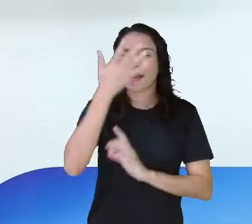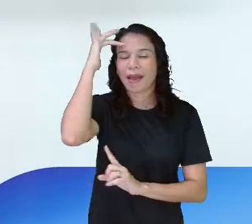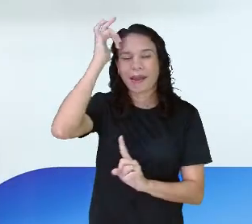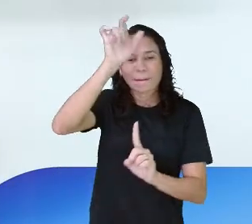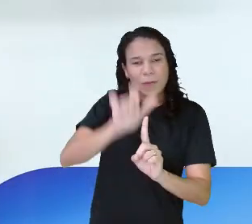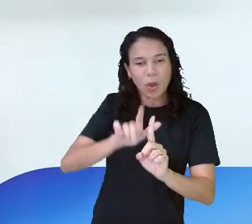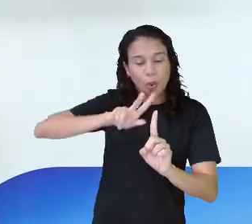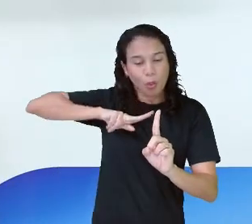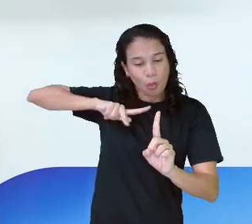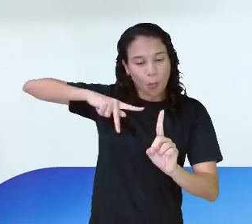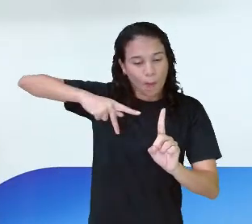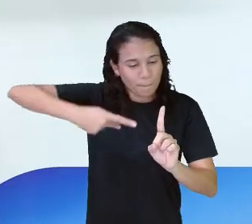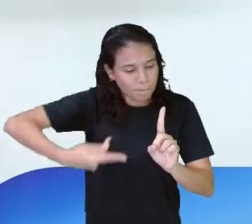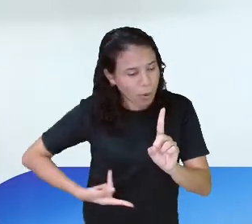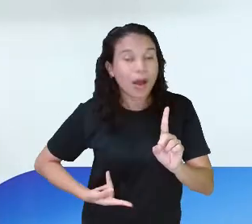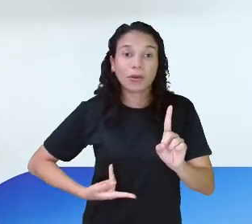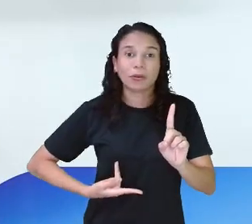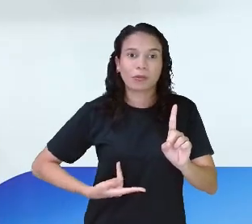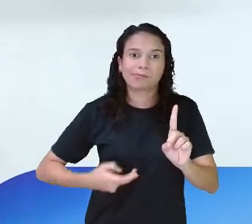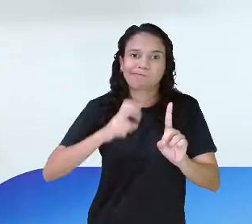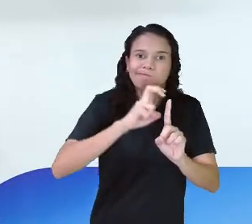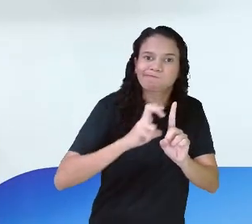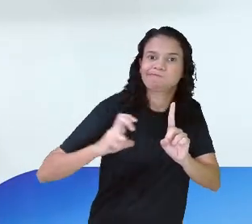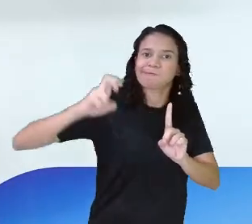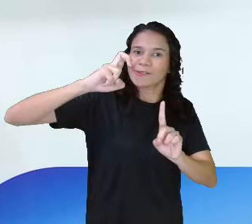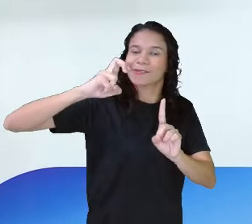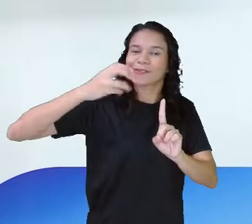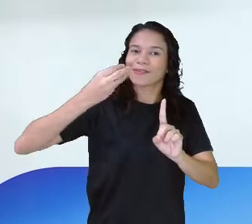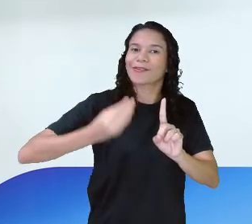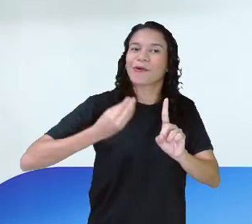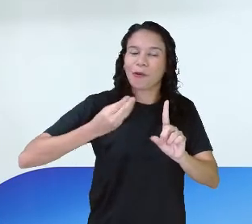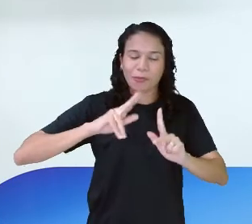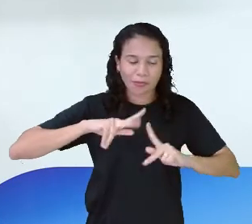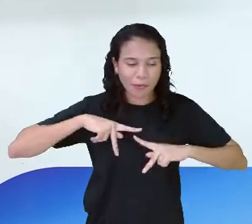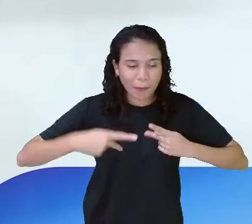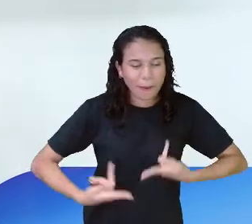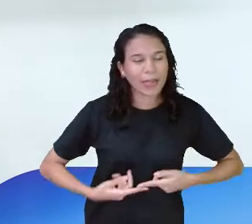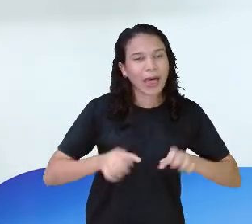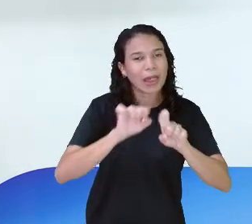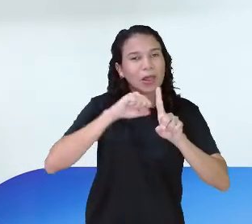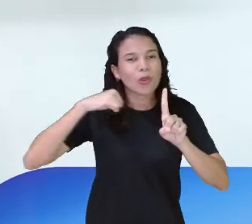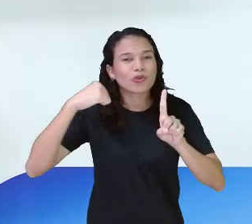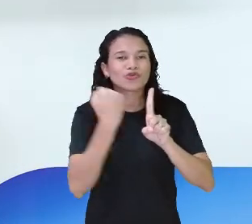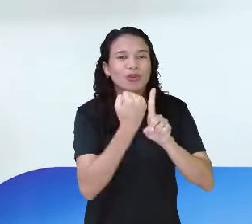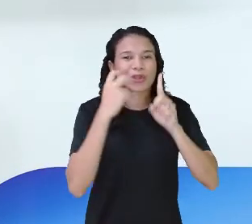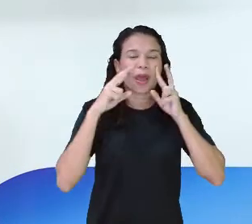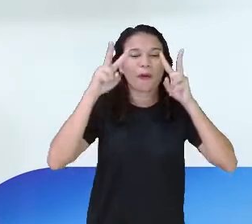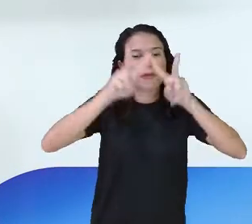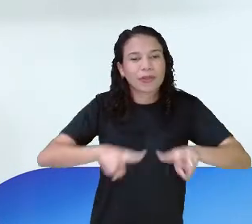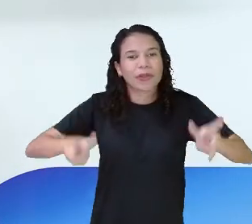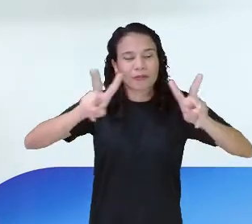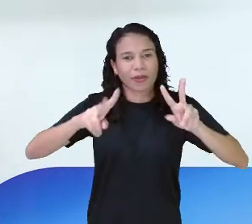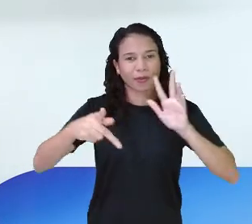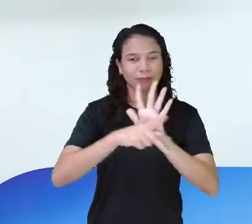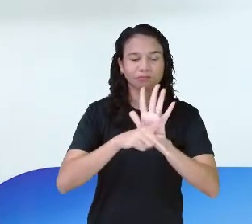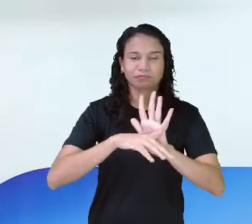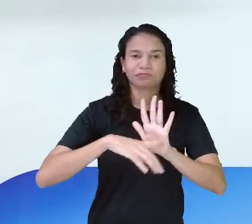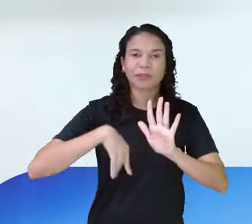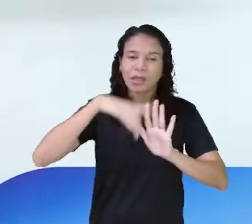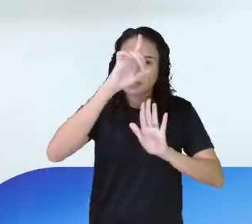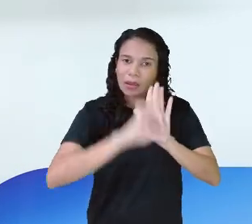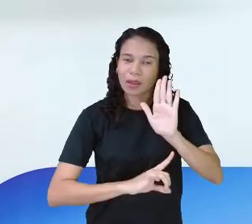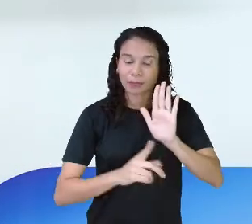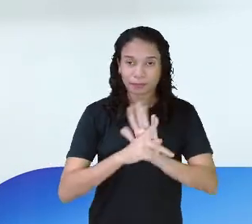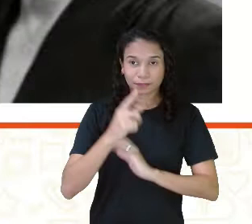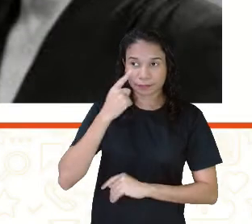enquanto ser humano que se configura no viés de uma humanidade, que enxerga o outro no viés da dignidade. Então, ela